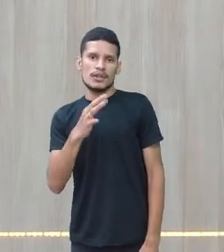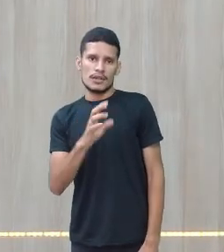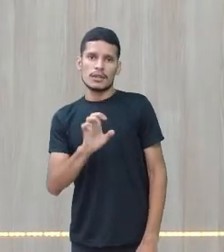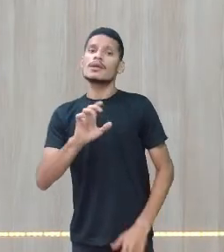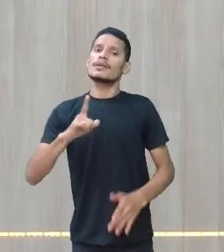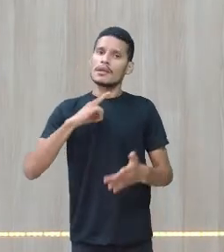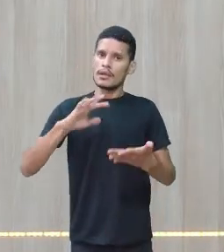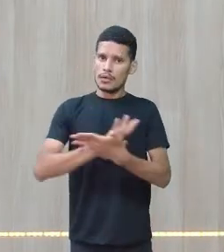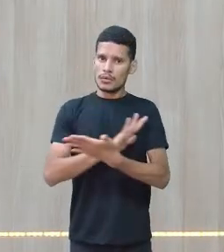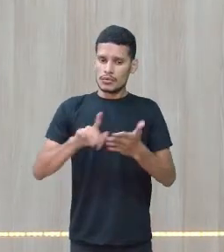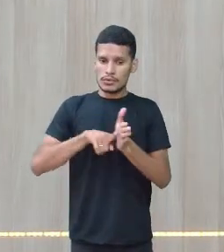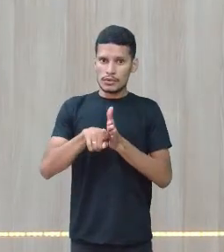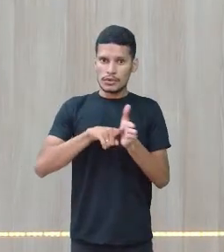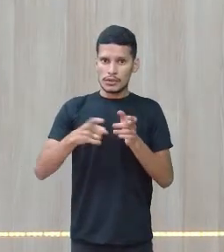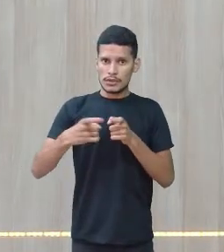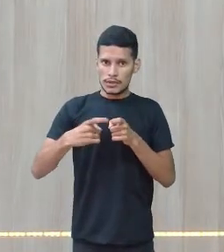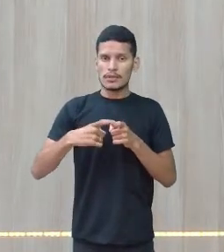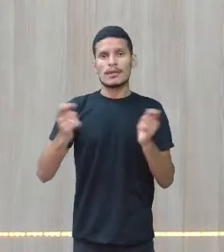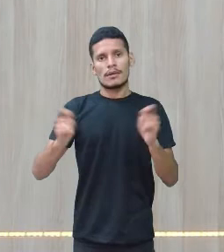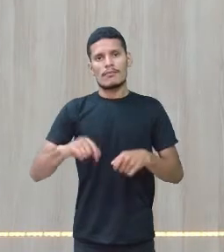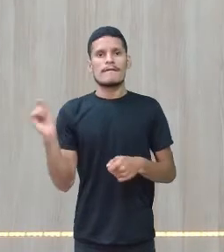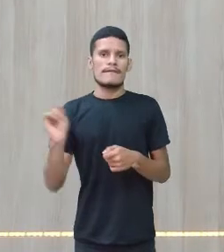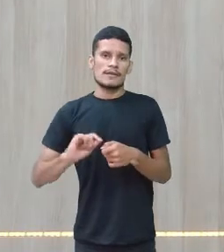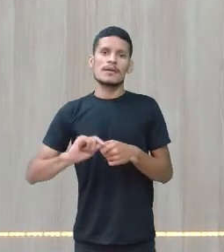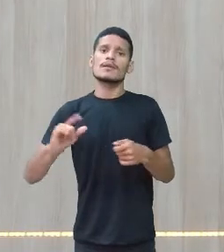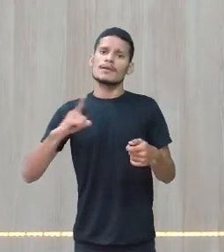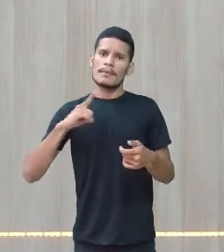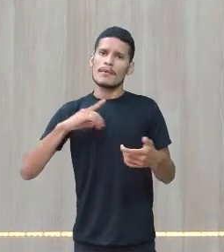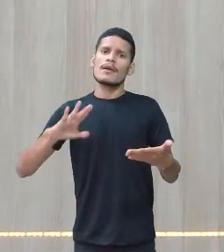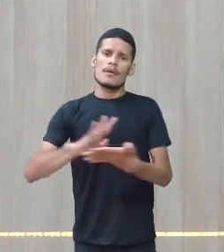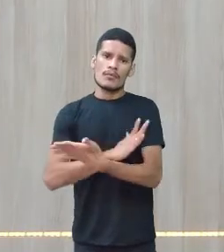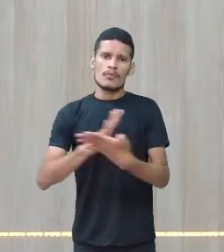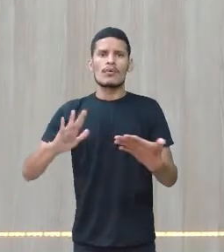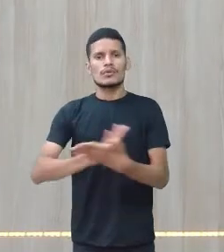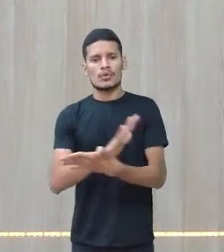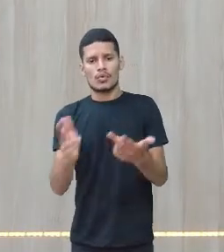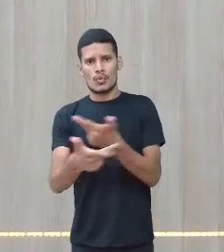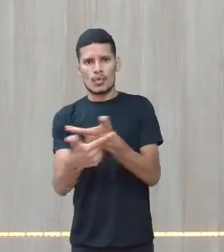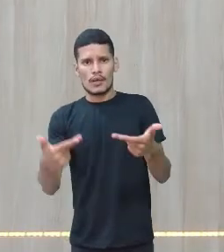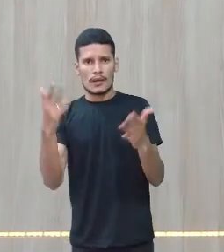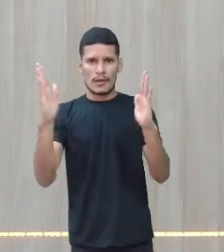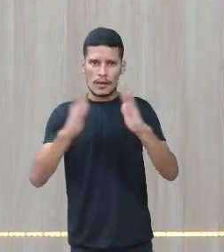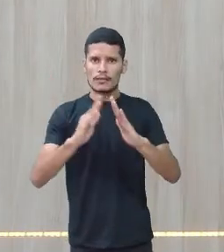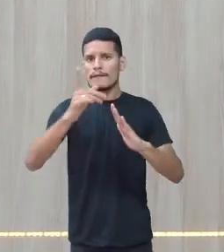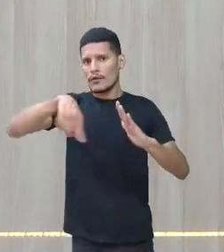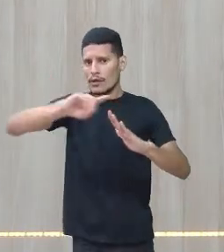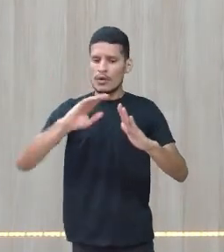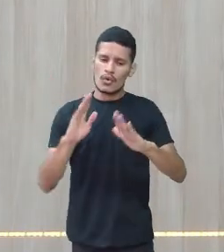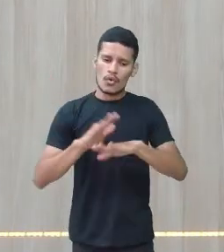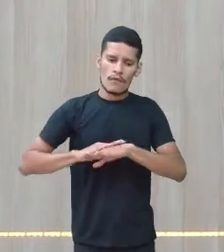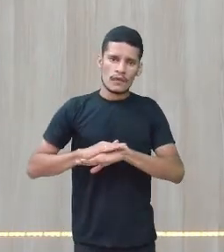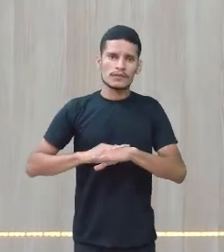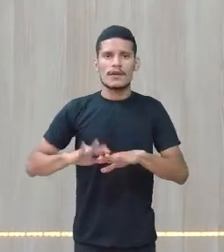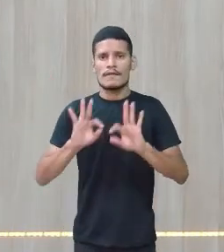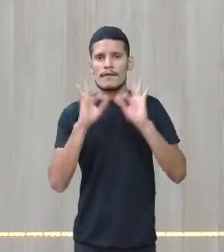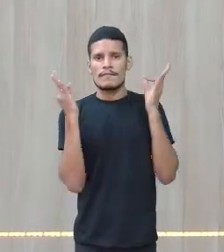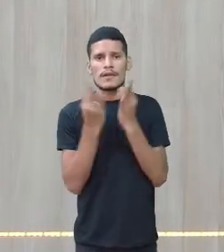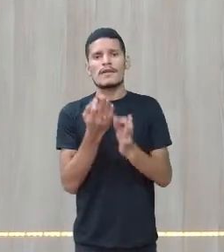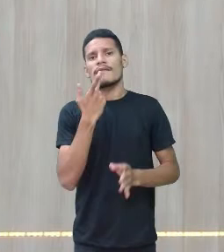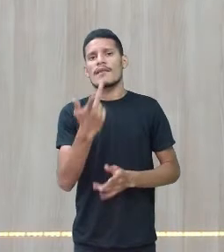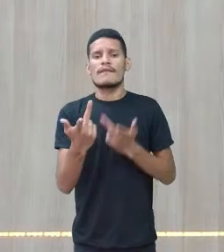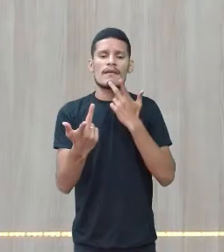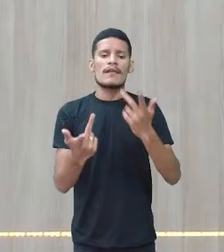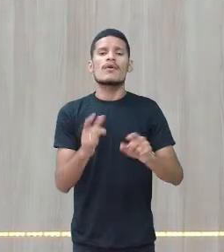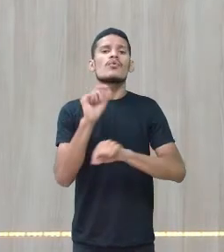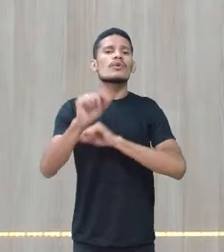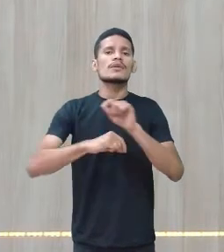podem ser feitos, e até mesmo algumas situações em casa, que vocês vão poder conversar com a família dizendo o que é que estão sentindo e